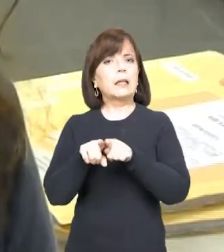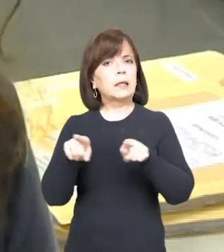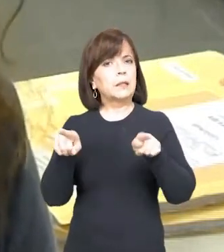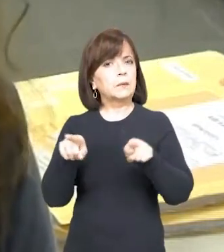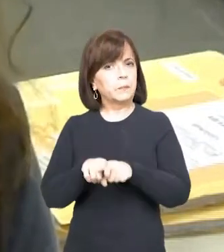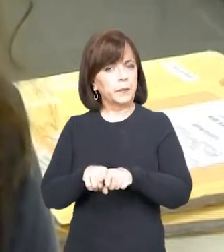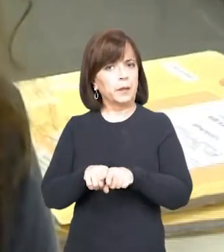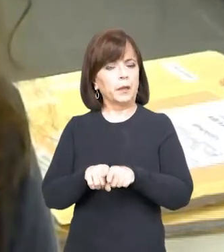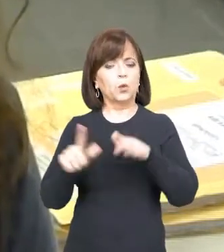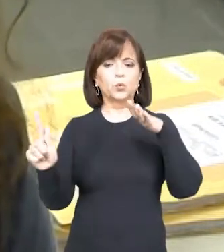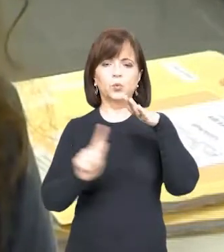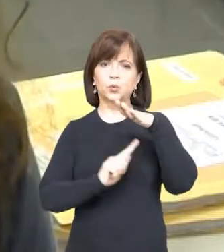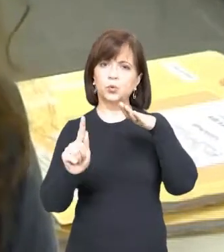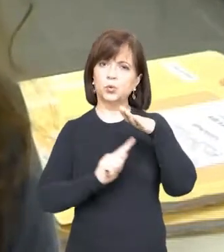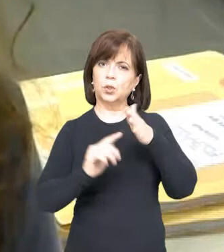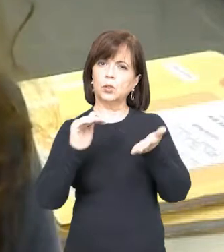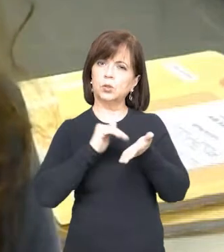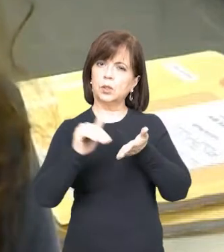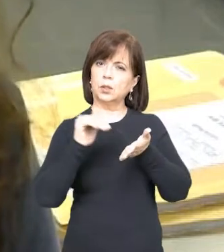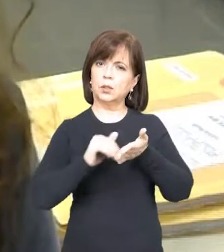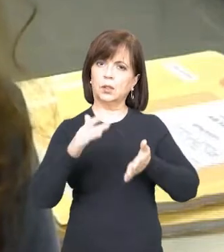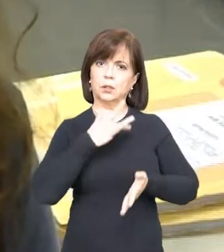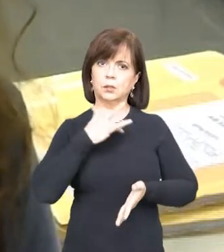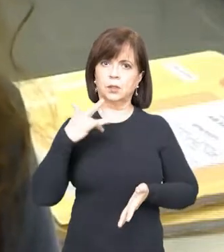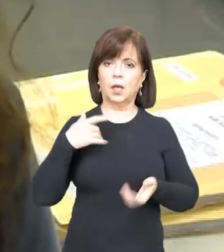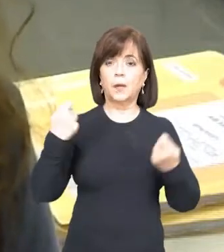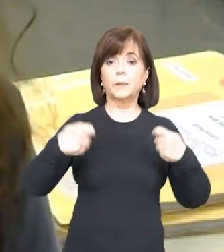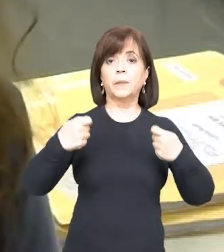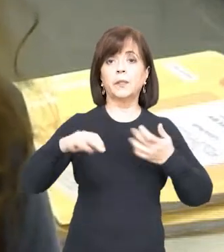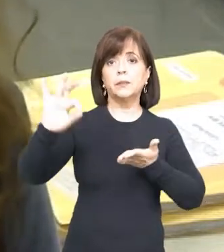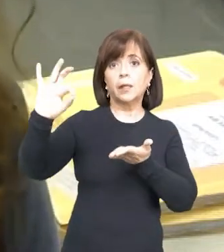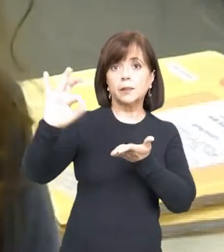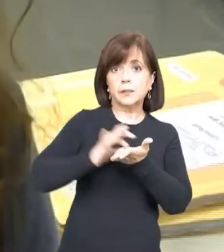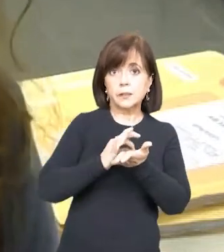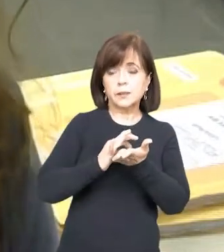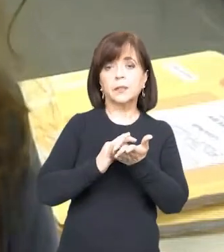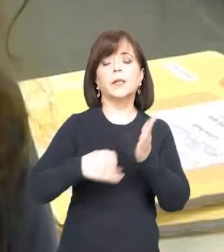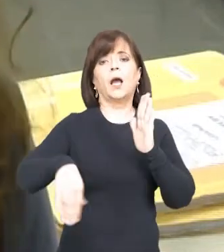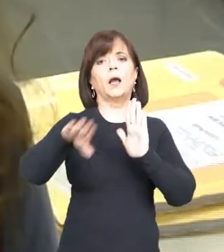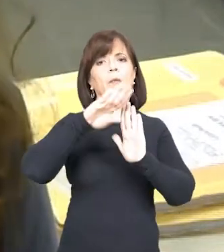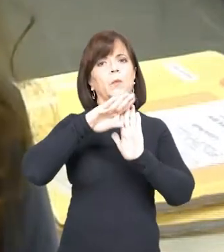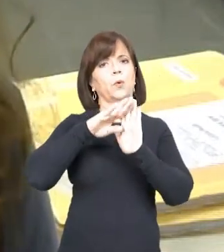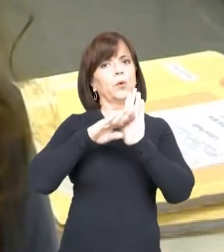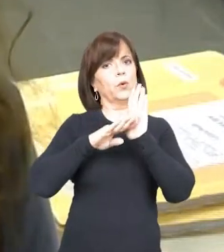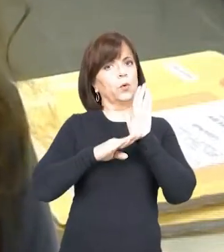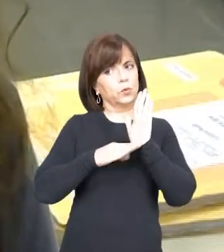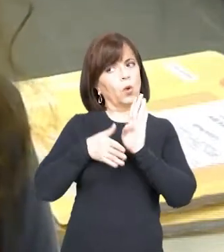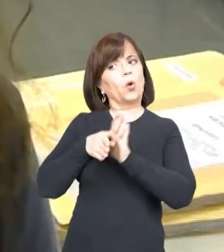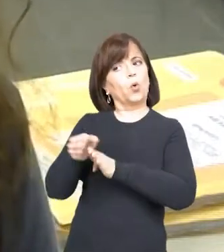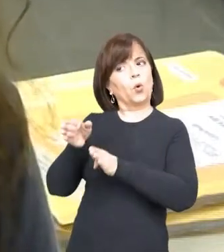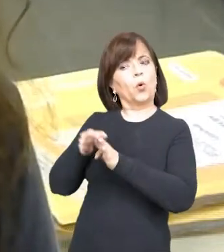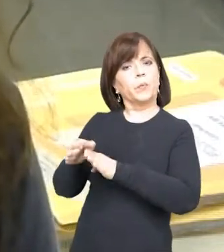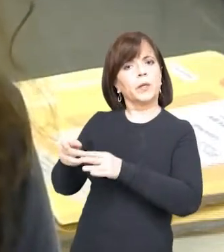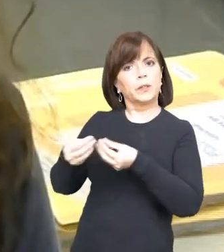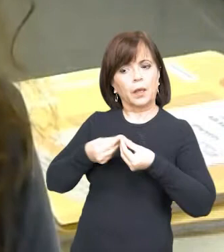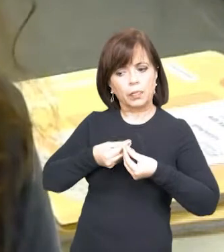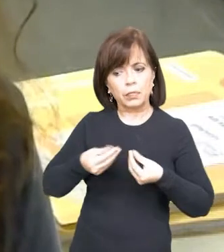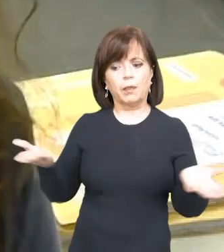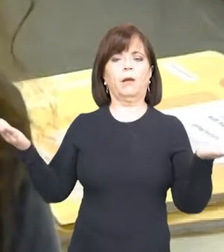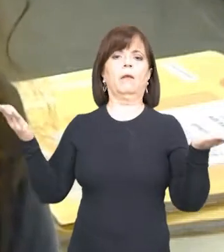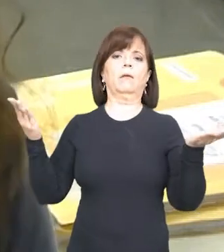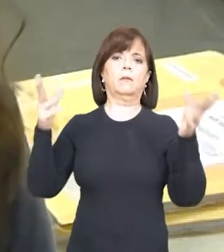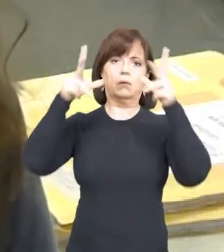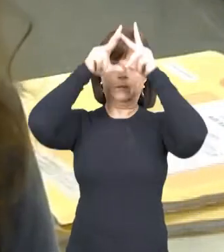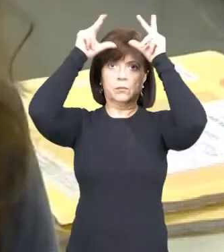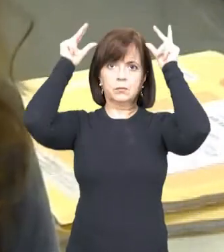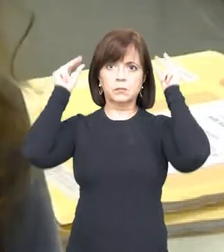da pasta de saúde, secretário de saúde, assine um protocolo tal como recomendado. Isso é o esperado, né? Eu